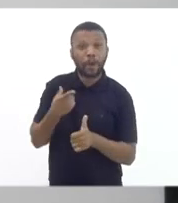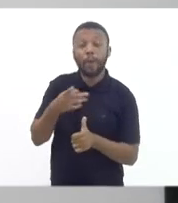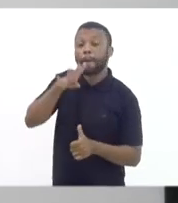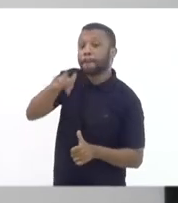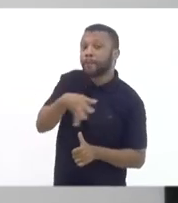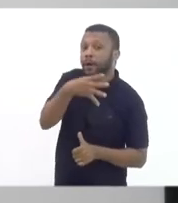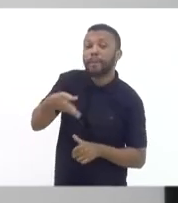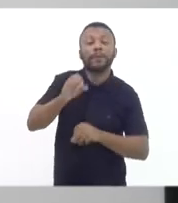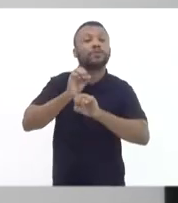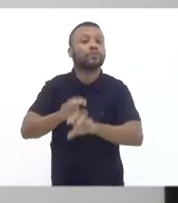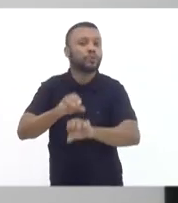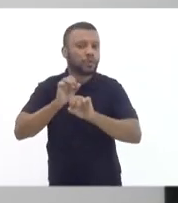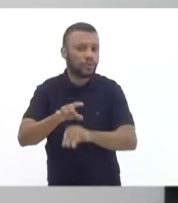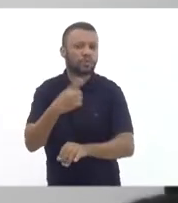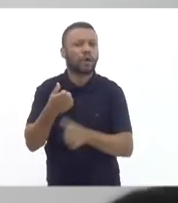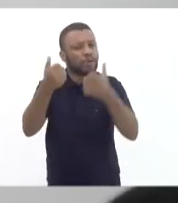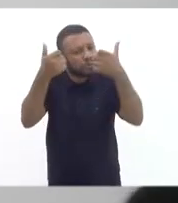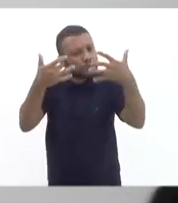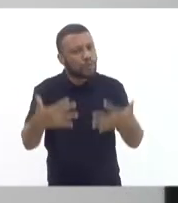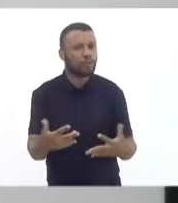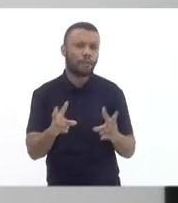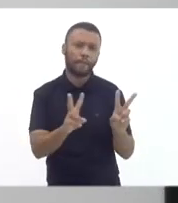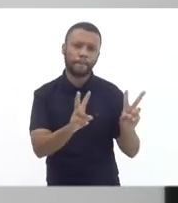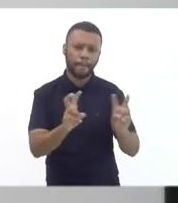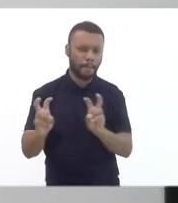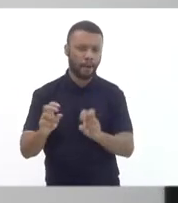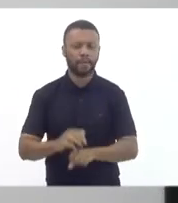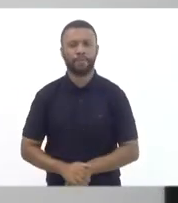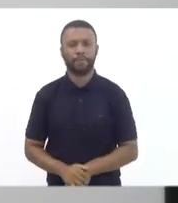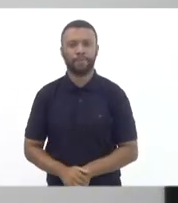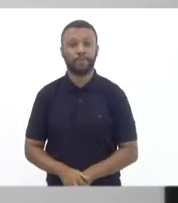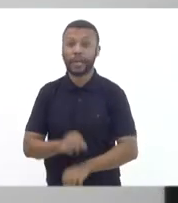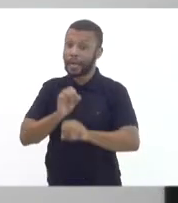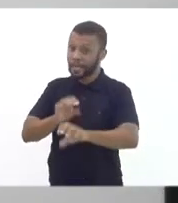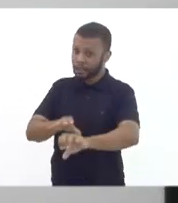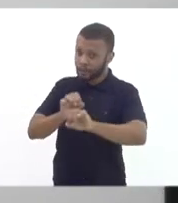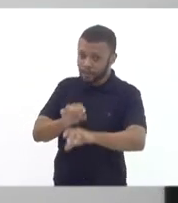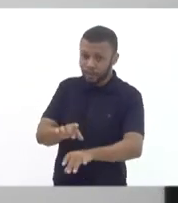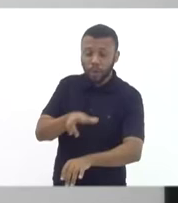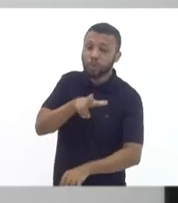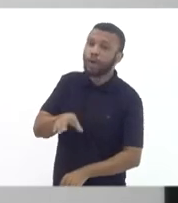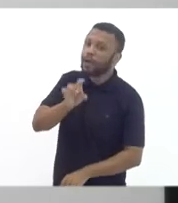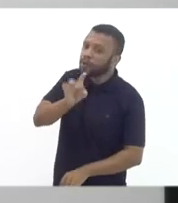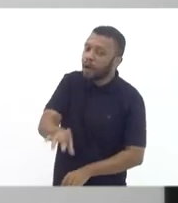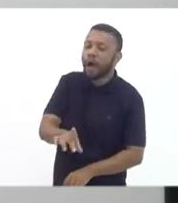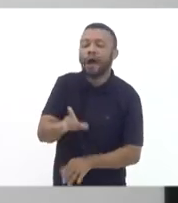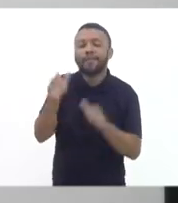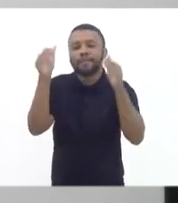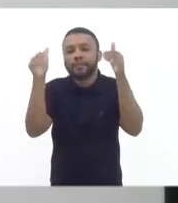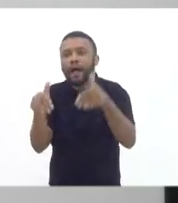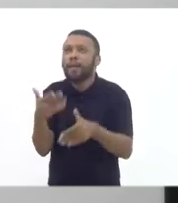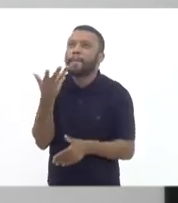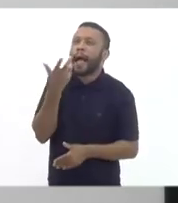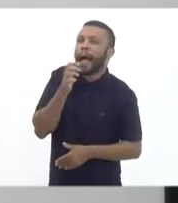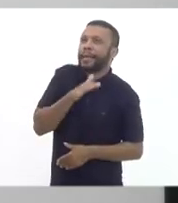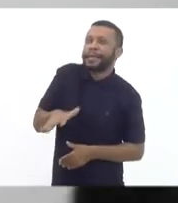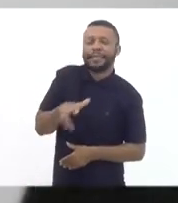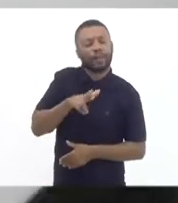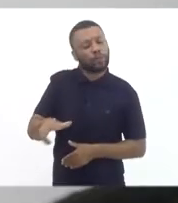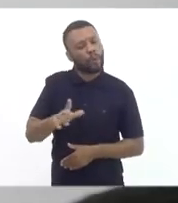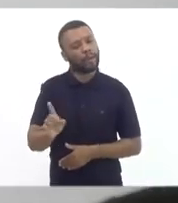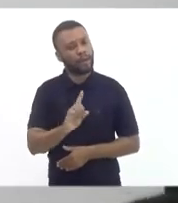foi bastante falado aqui. E essa educação ela não deve se voltar apenas para as crianças, como normalmente a gente